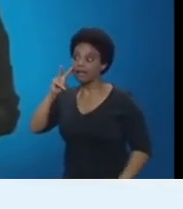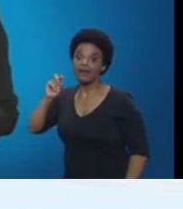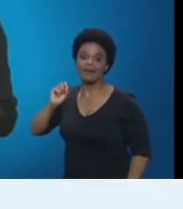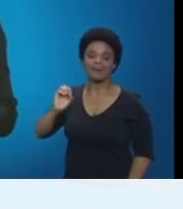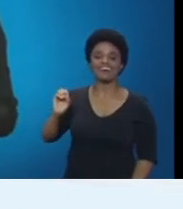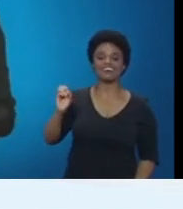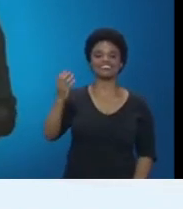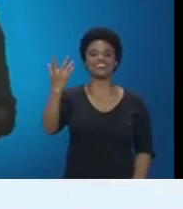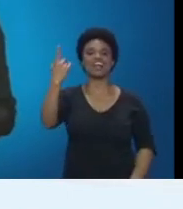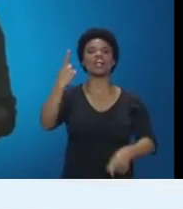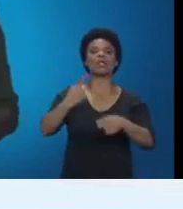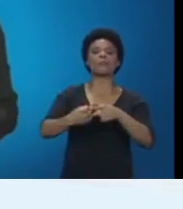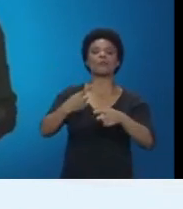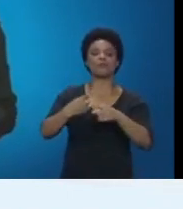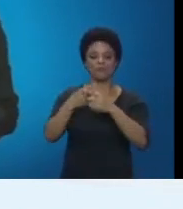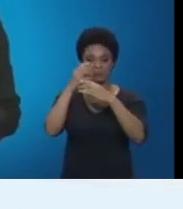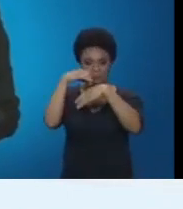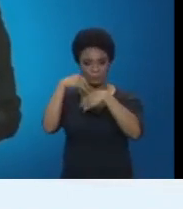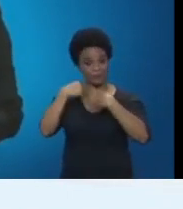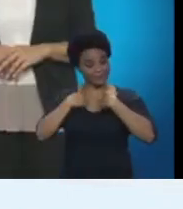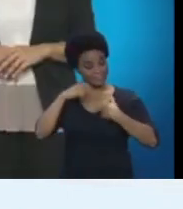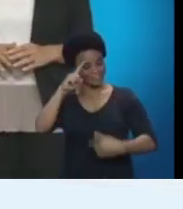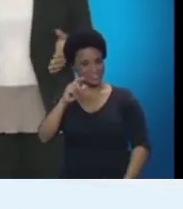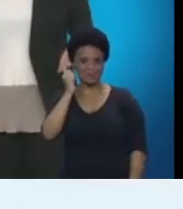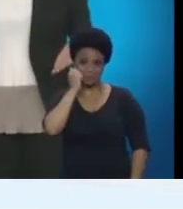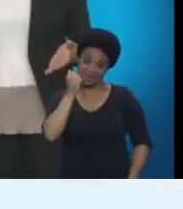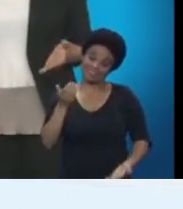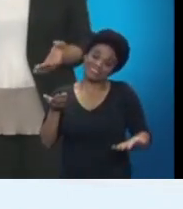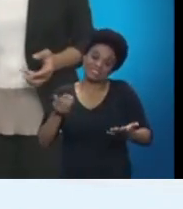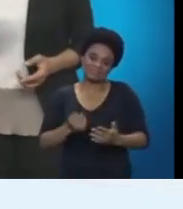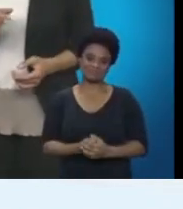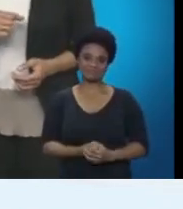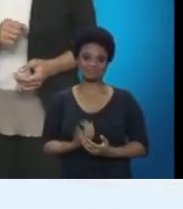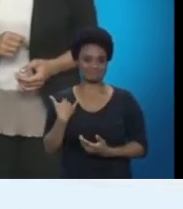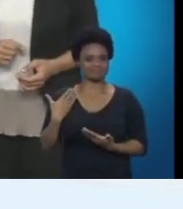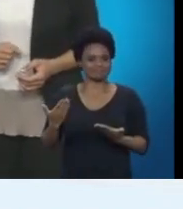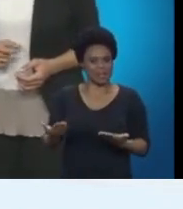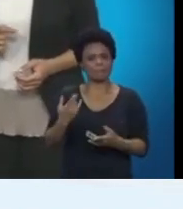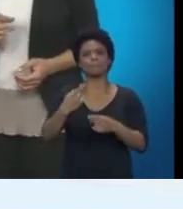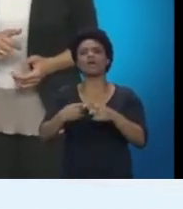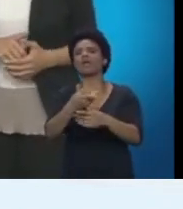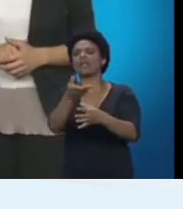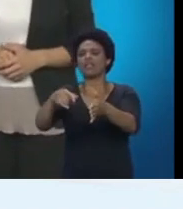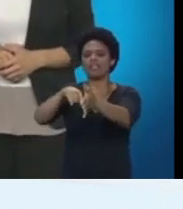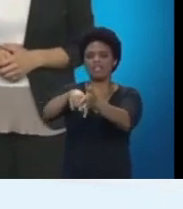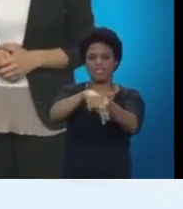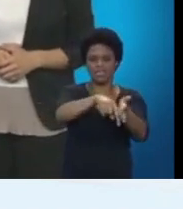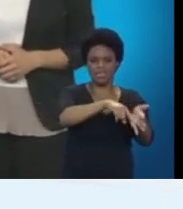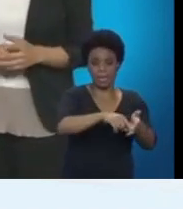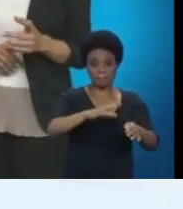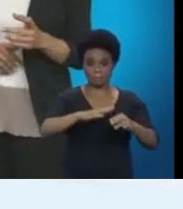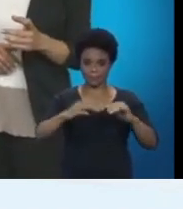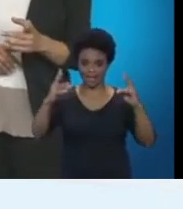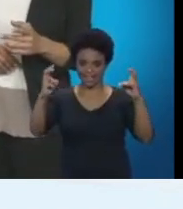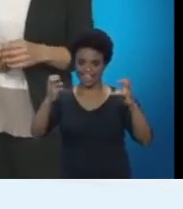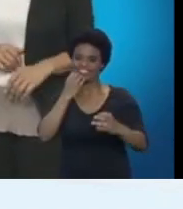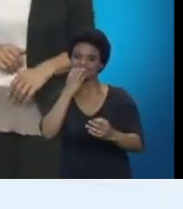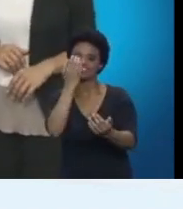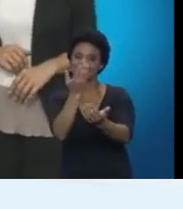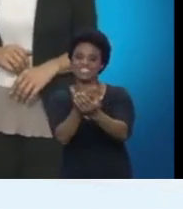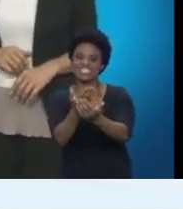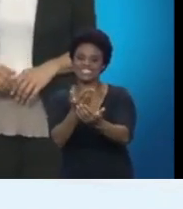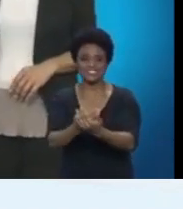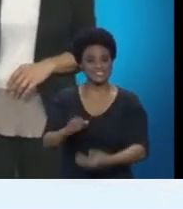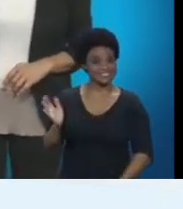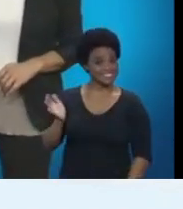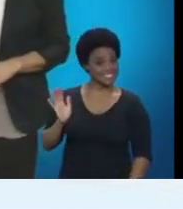acontecendo, porque além de engenheira, eu sou mãe, né? Enquanto isso, por que você não pesquisa mais sobre o assunto? Bons estudos e